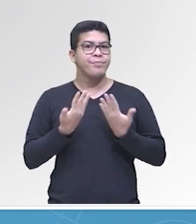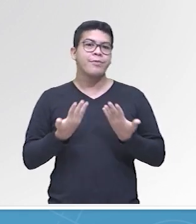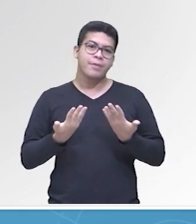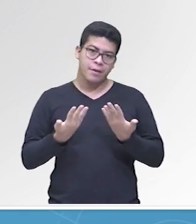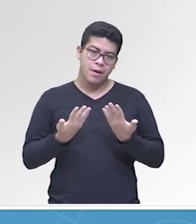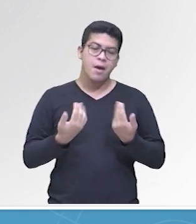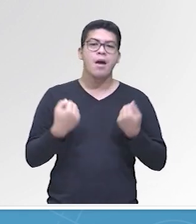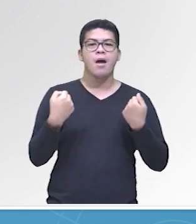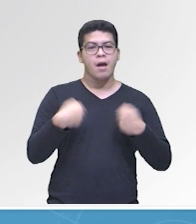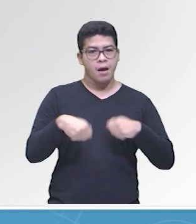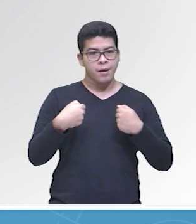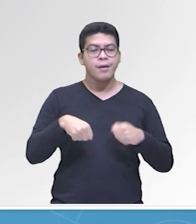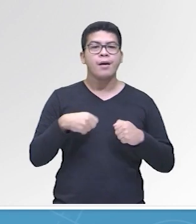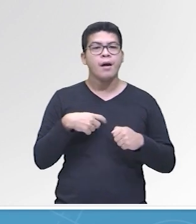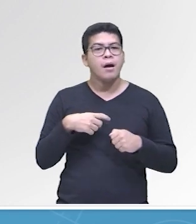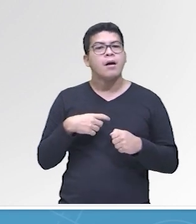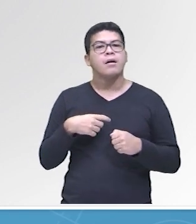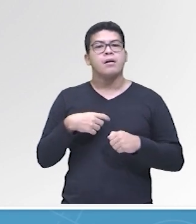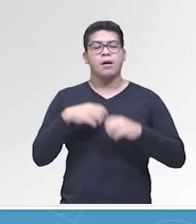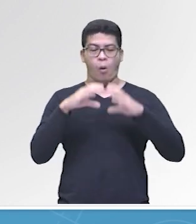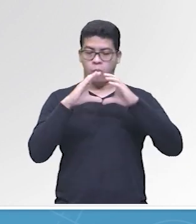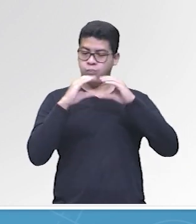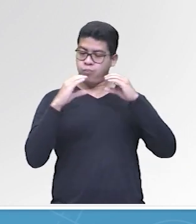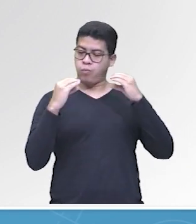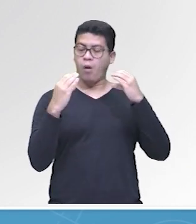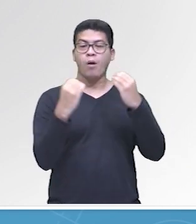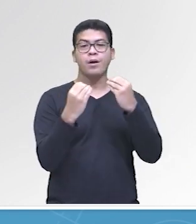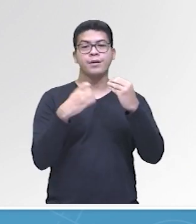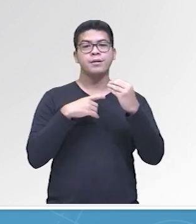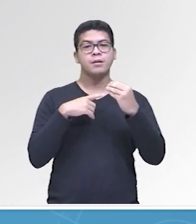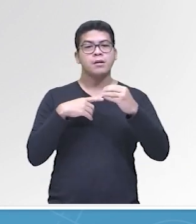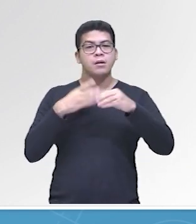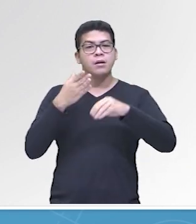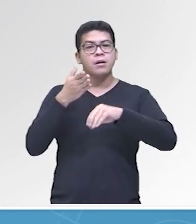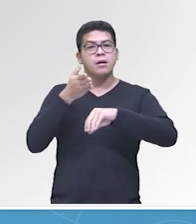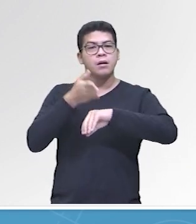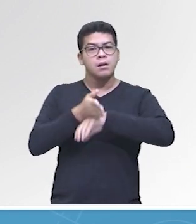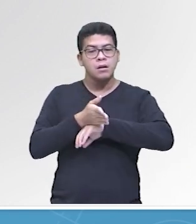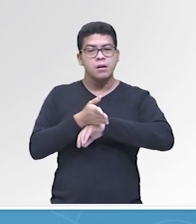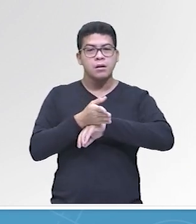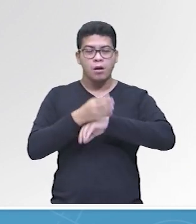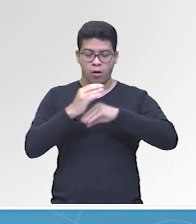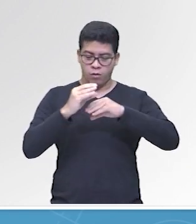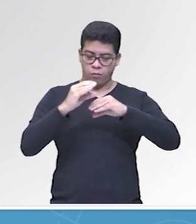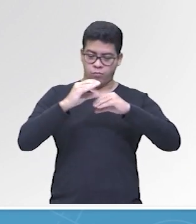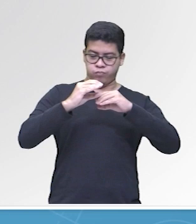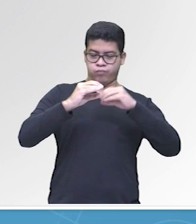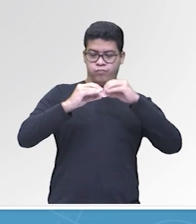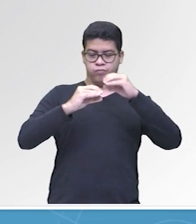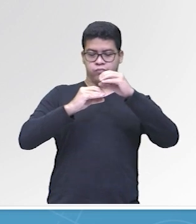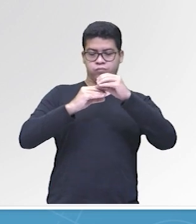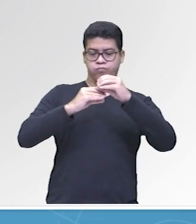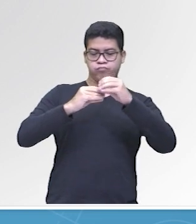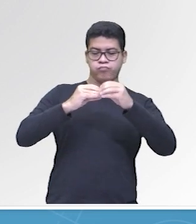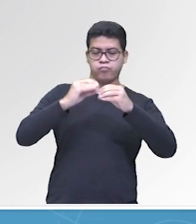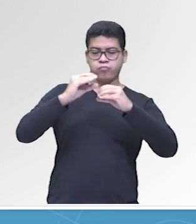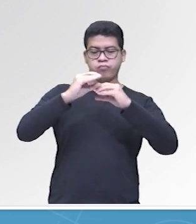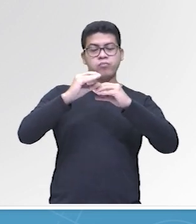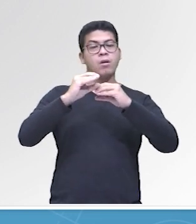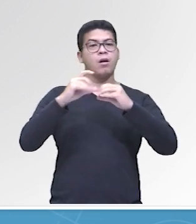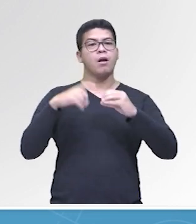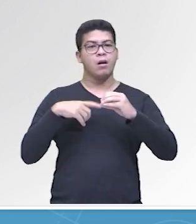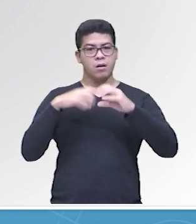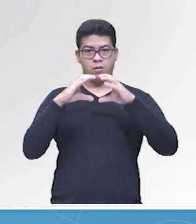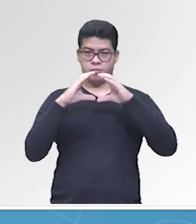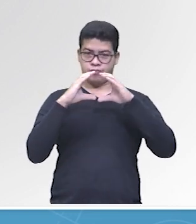é o formato, né, do complexo golgiense. Ele parece aí um monte de saquinho arrumado, um em cima do outro, exatamente.